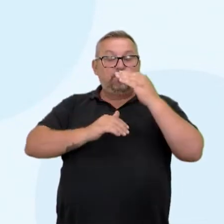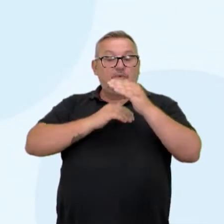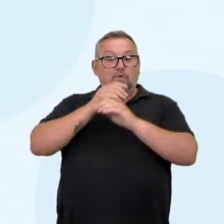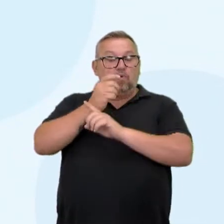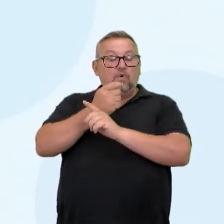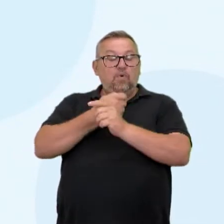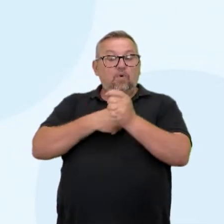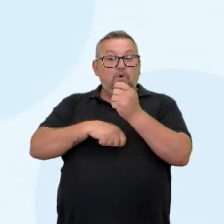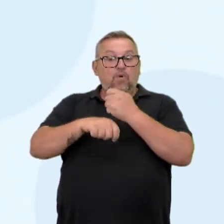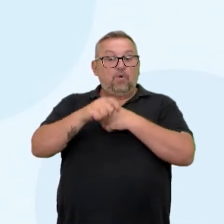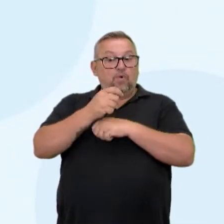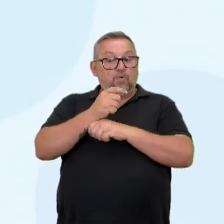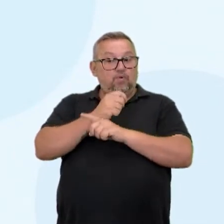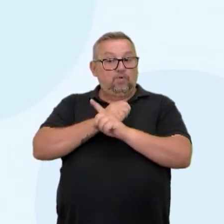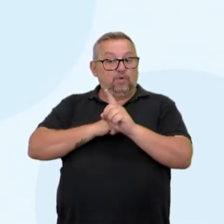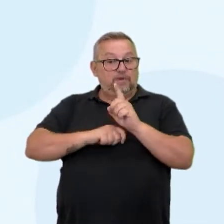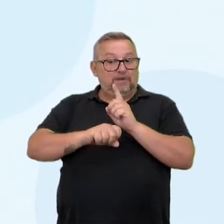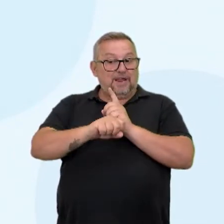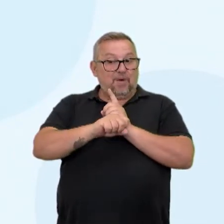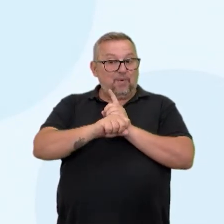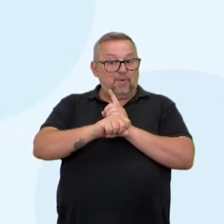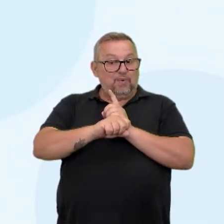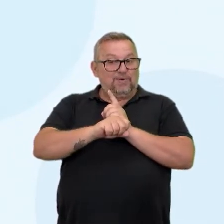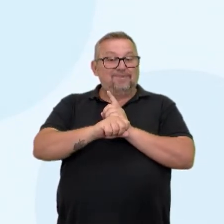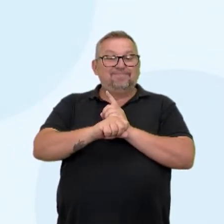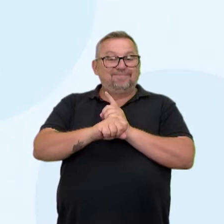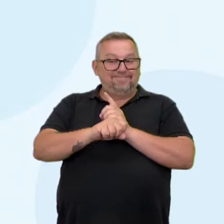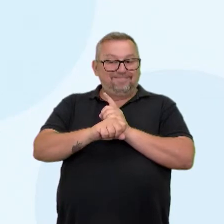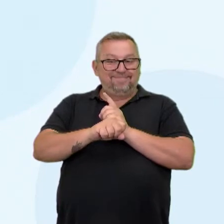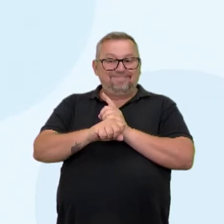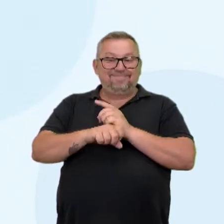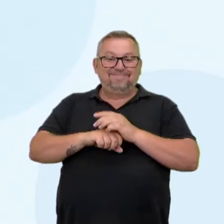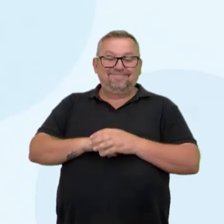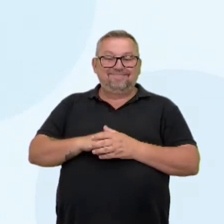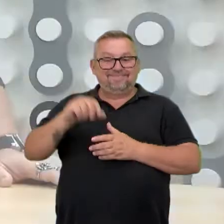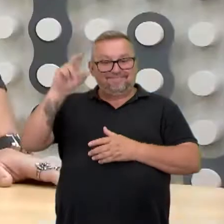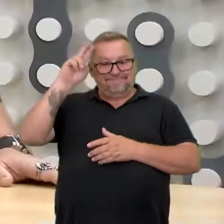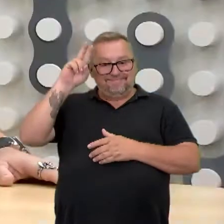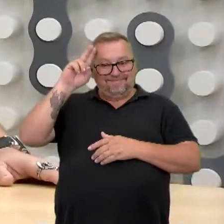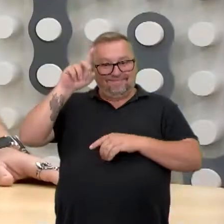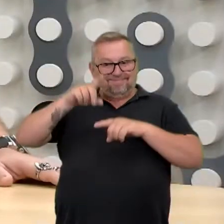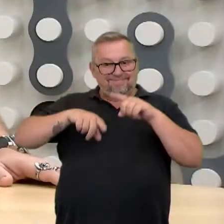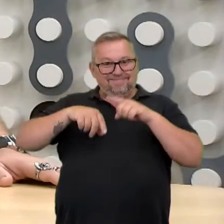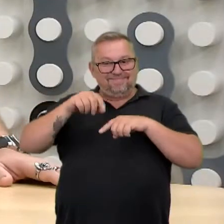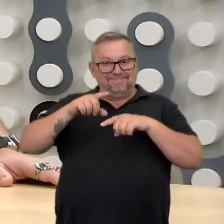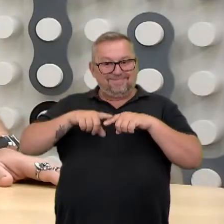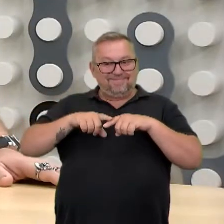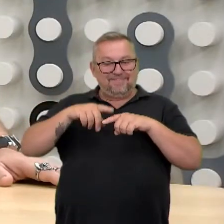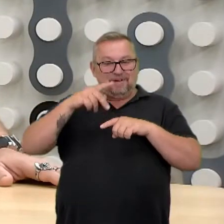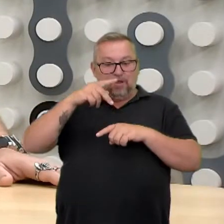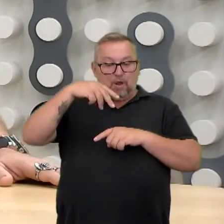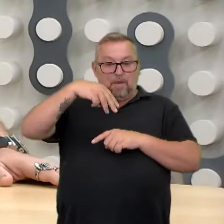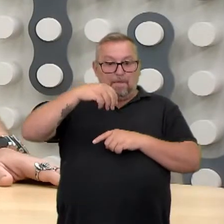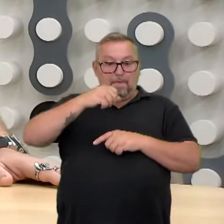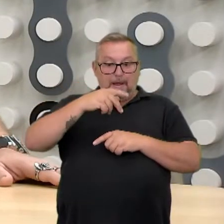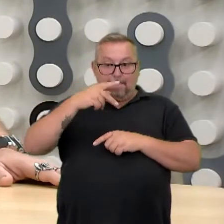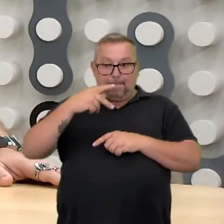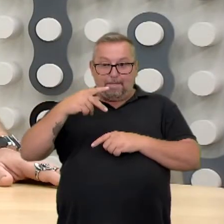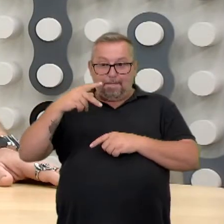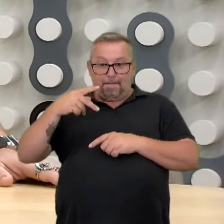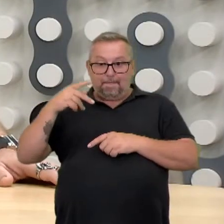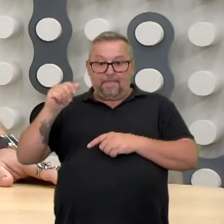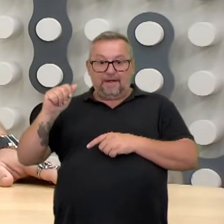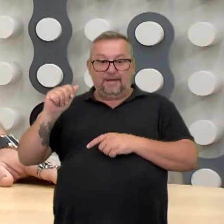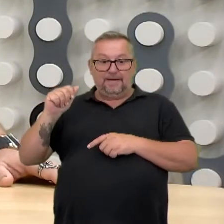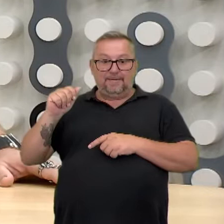desenvolvimento econômico e social, tá certo? Lembrando que esse material está no mapa, né? No caso aí do hashtag Quem